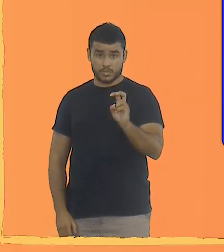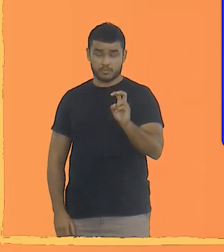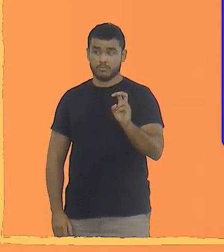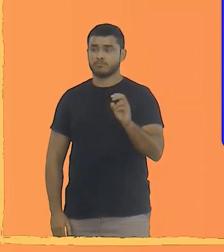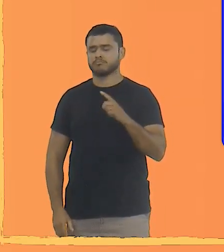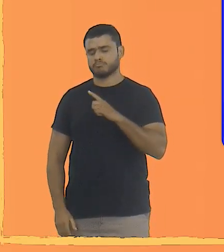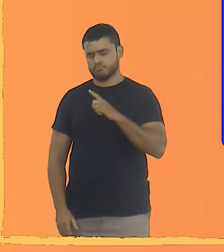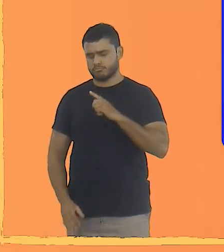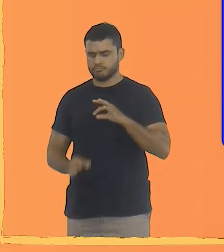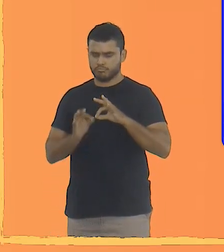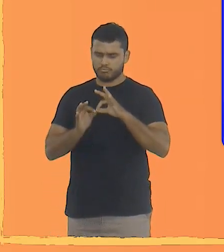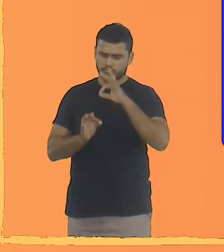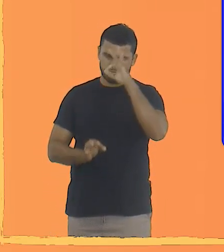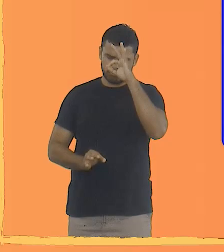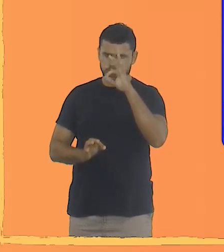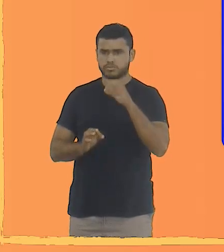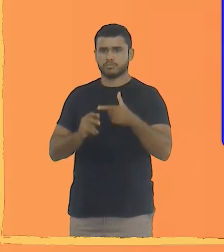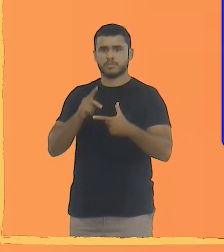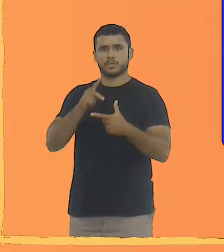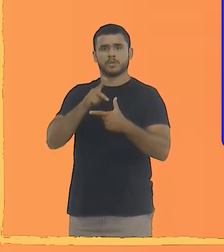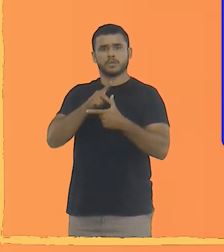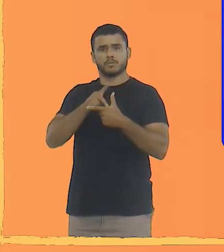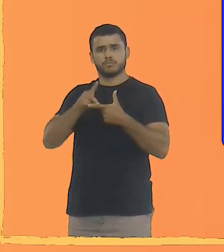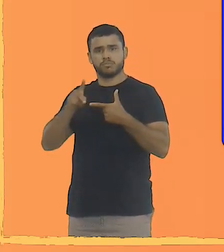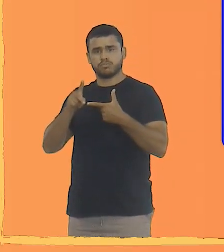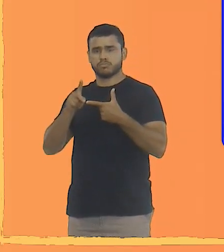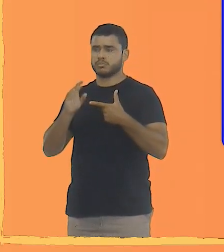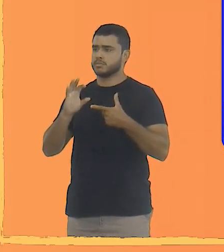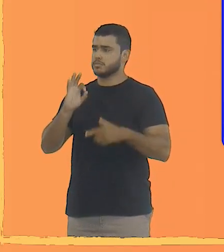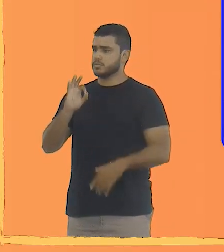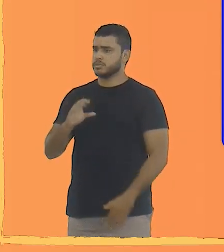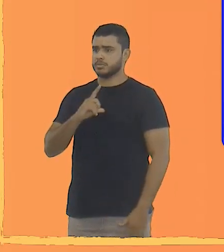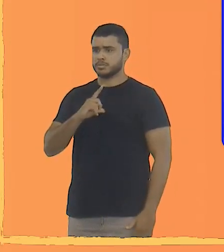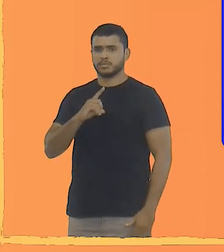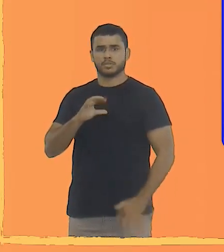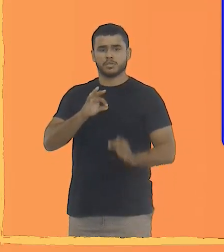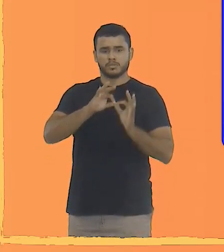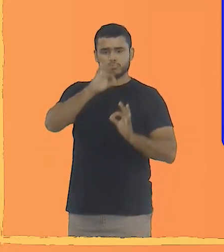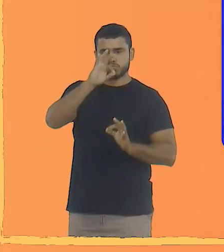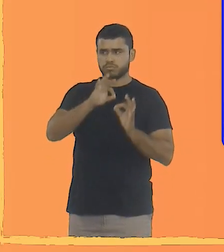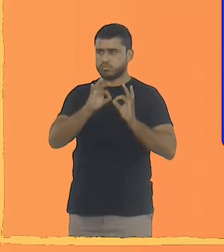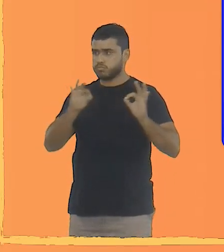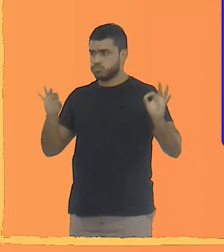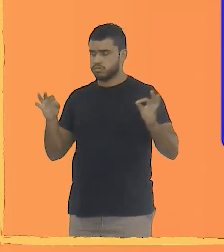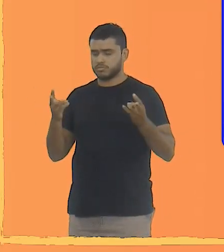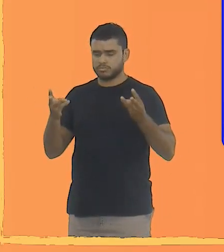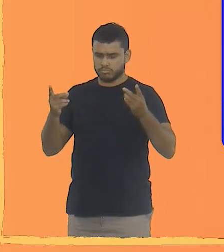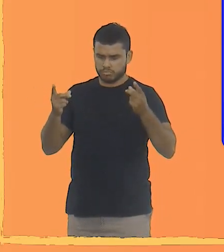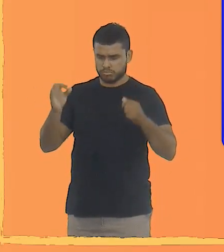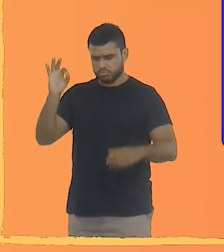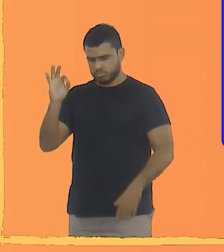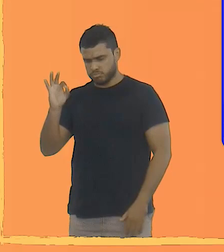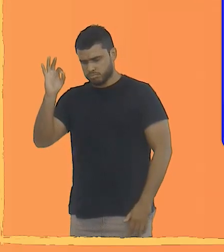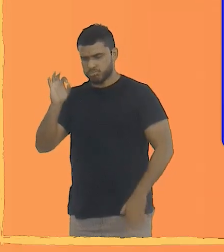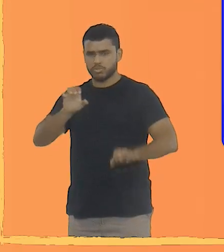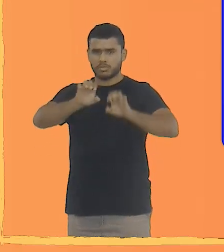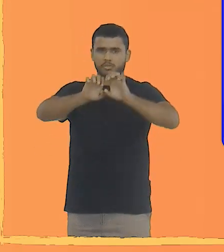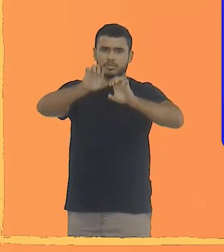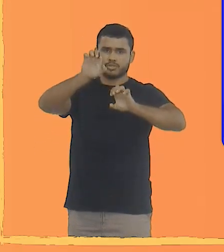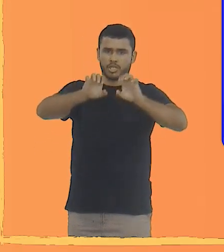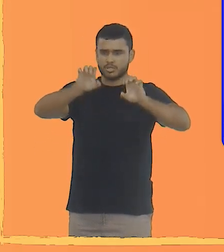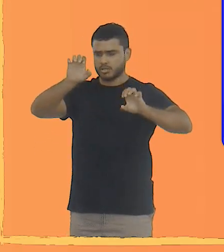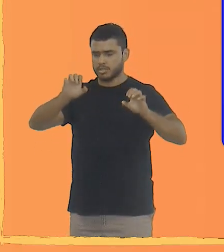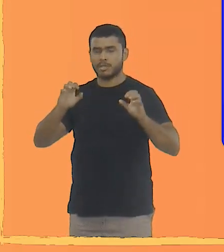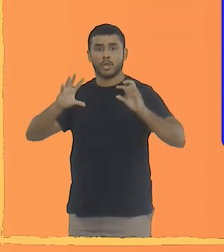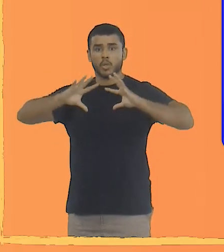Geometria plana, geometria espacial, geometria analítica, probabilidades, estatística. E assim,